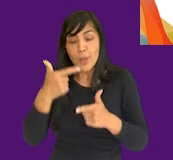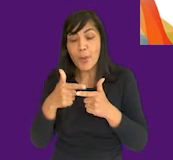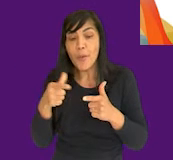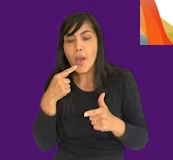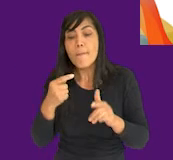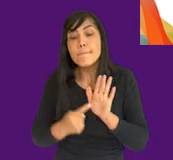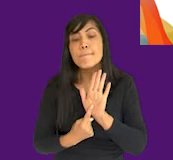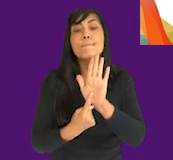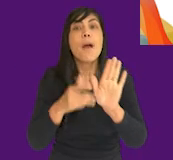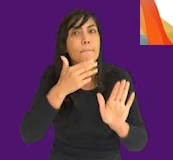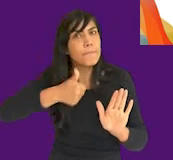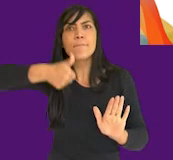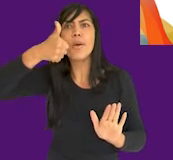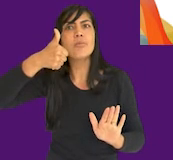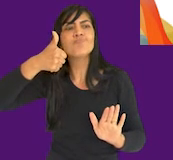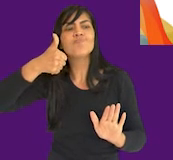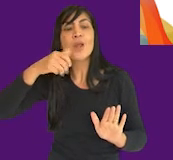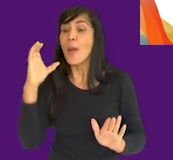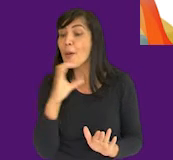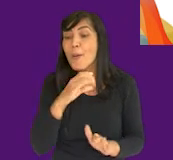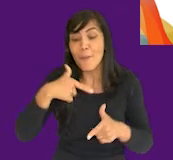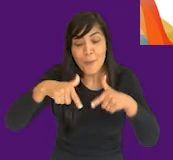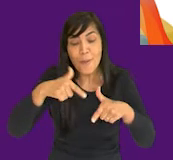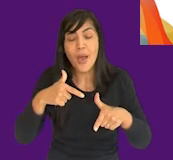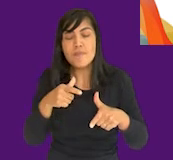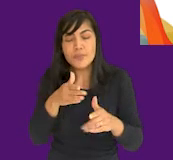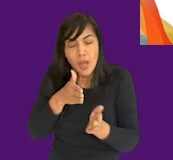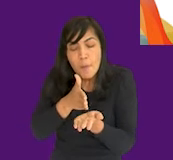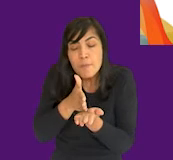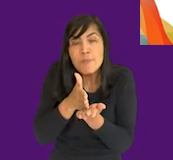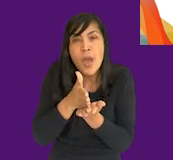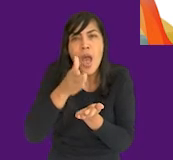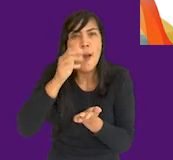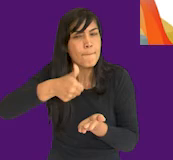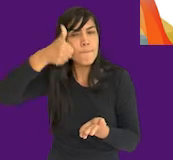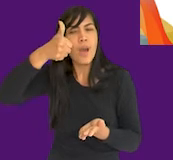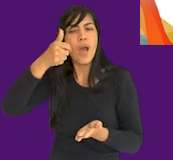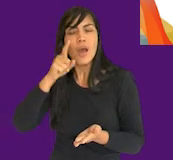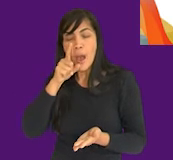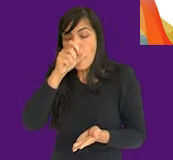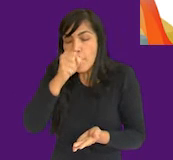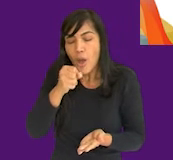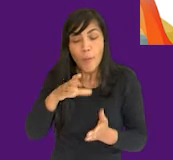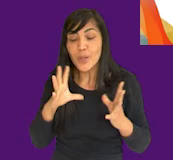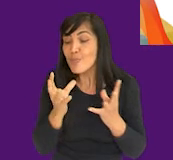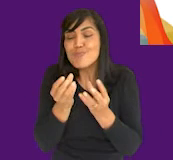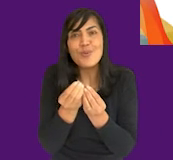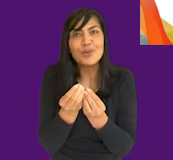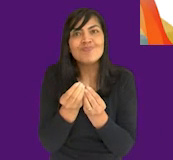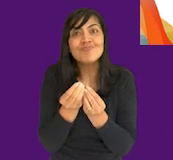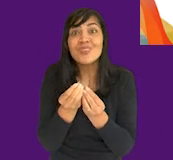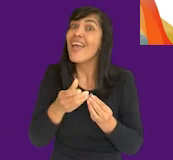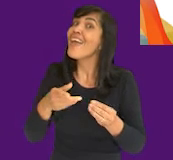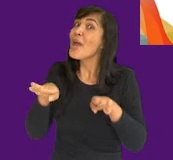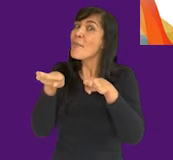soluções para os seus clientes você vai trabalhar de forma mais rápida com alinhamento mais forte entre todos os atores e claro